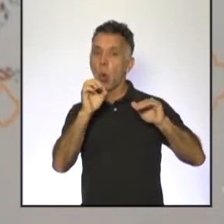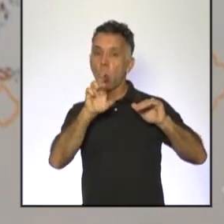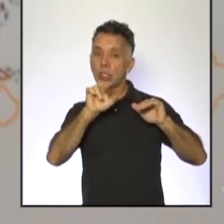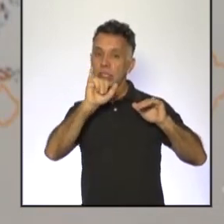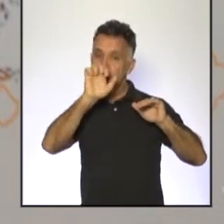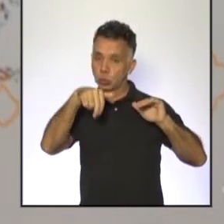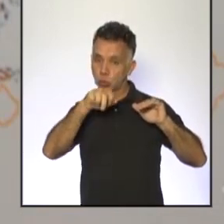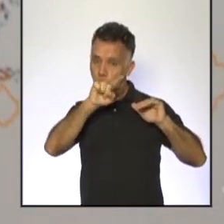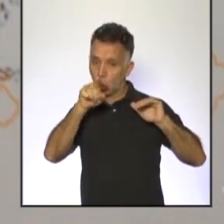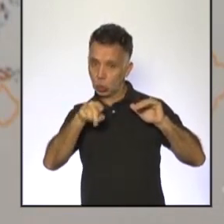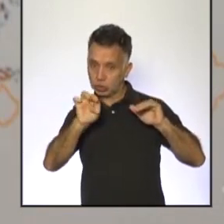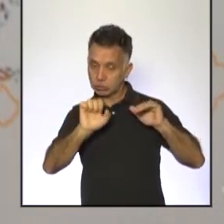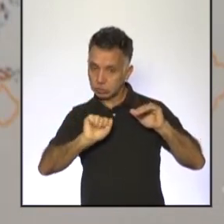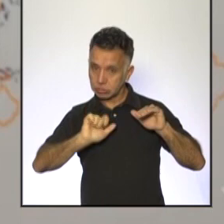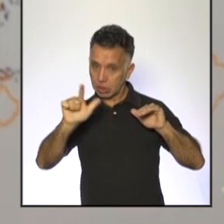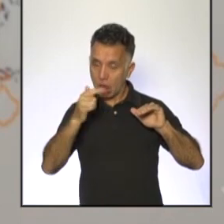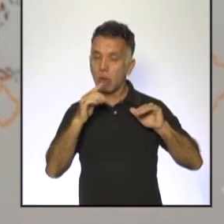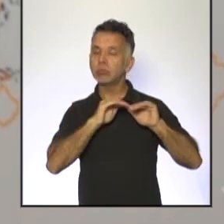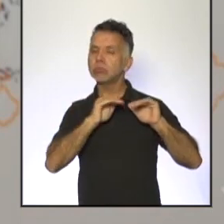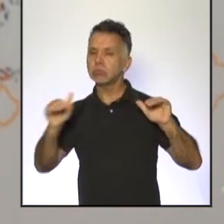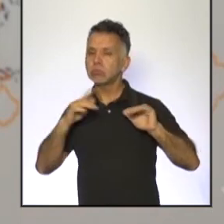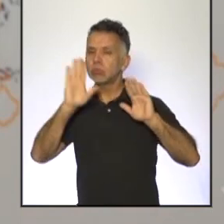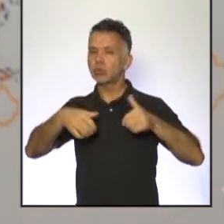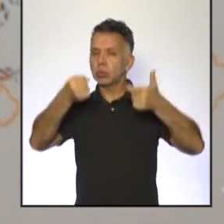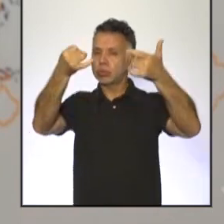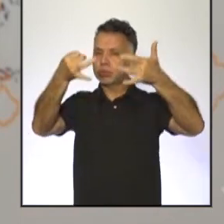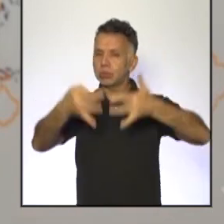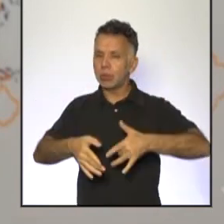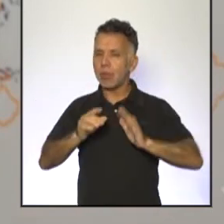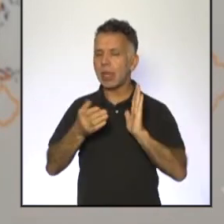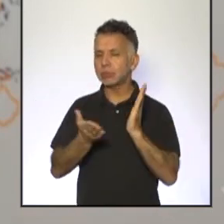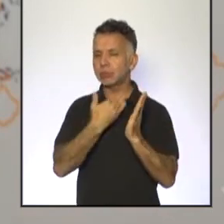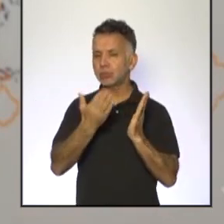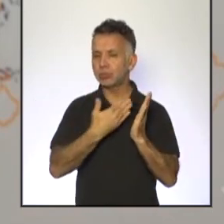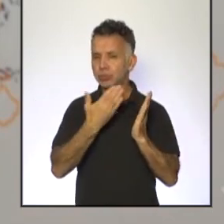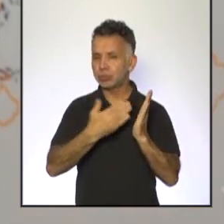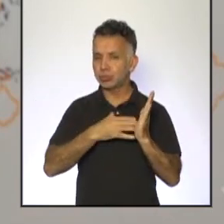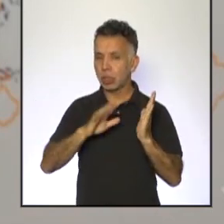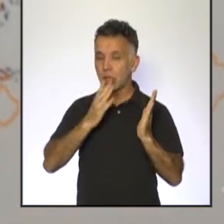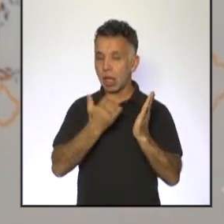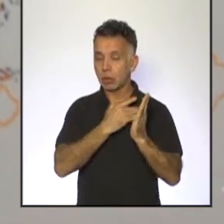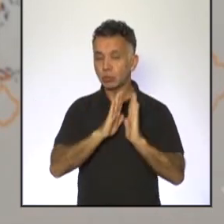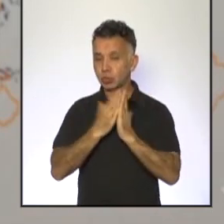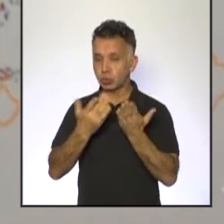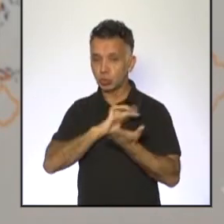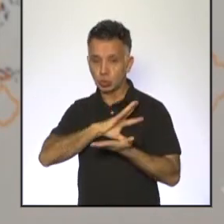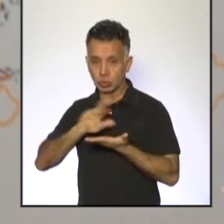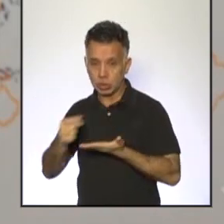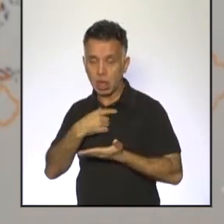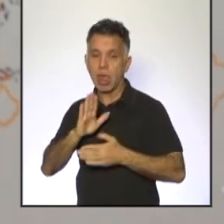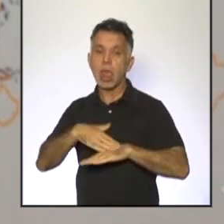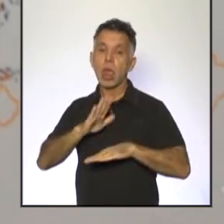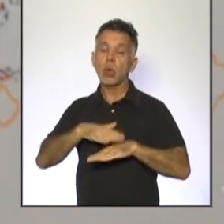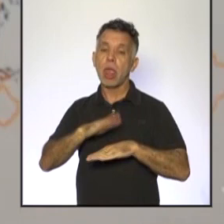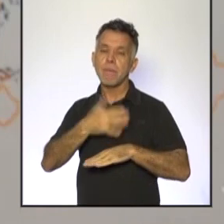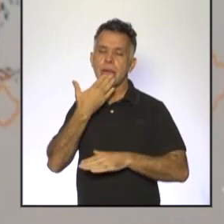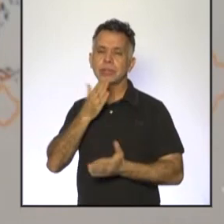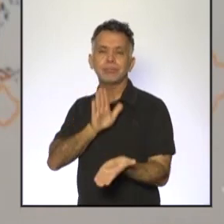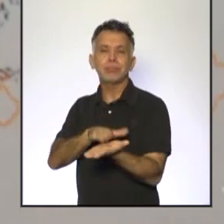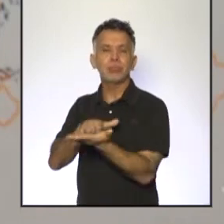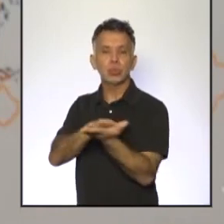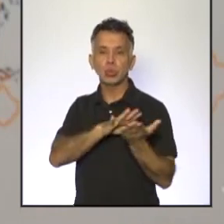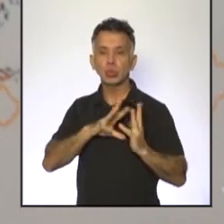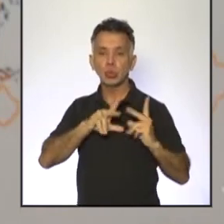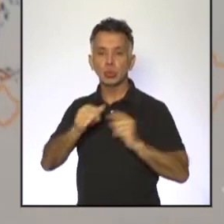movimentos, como são os mais descritos pela literatura, são também os mais recorrentes e os mais cobrados nos